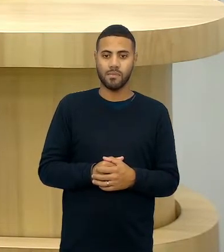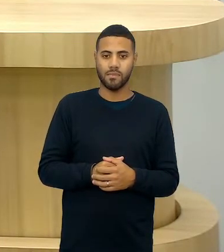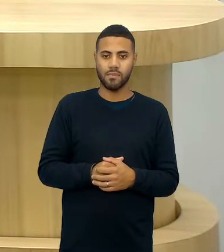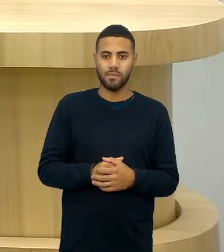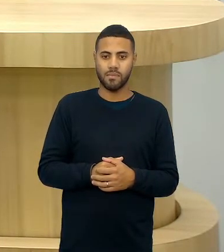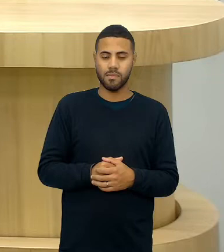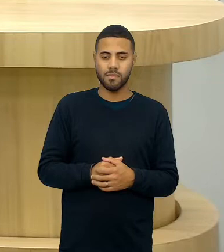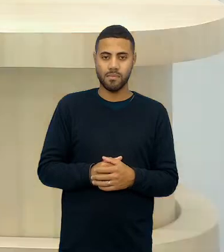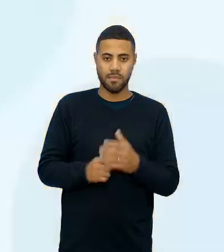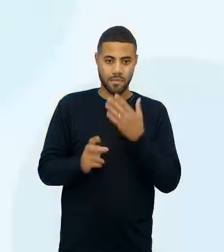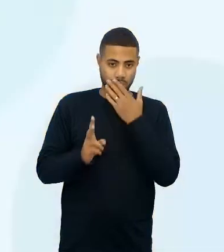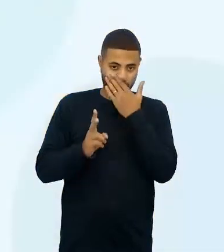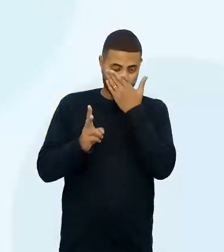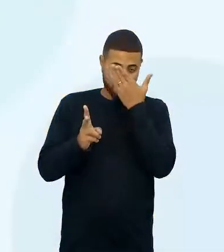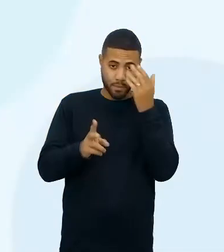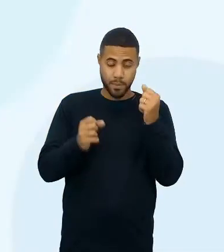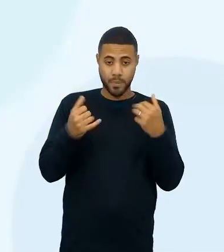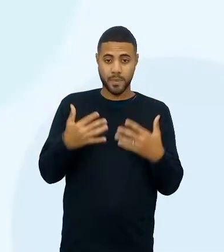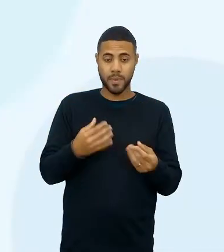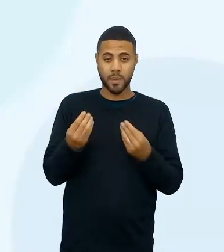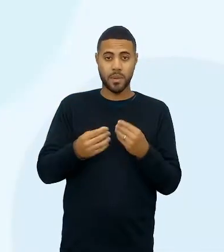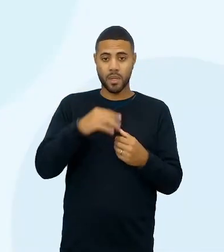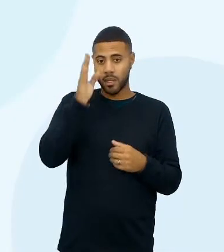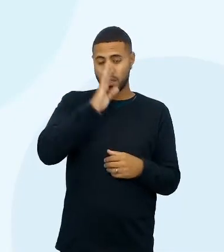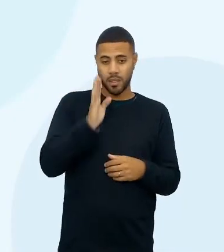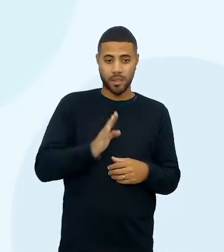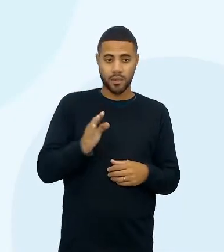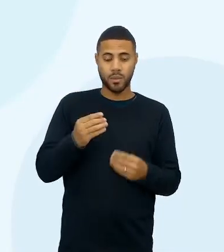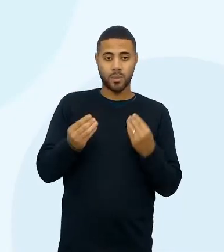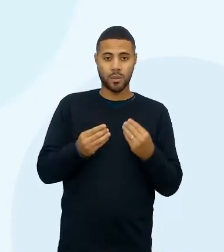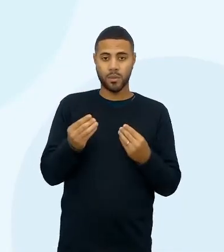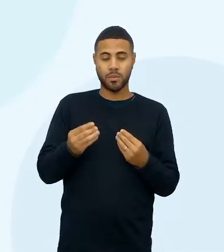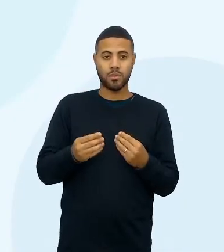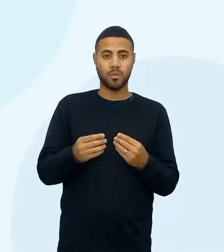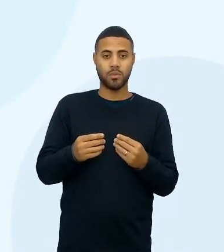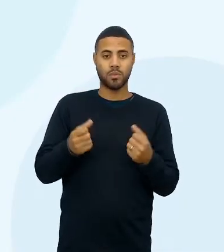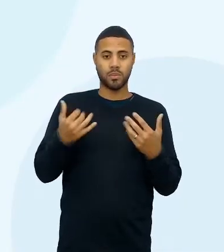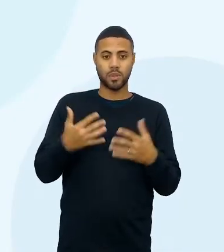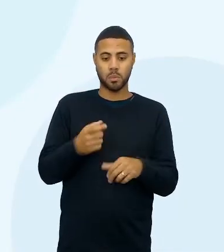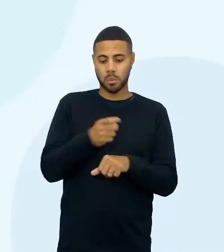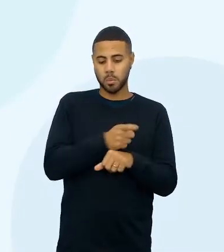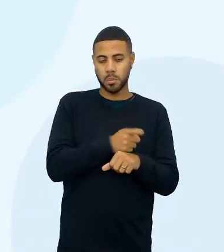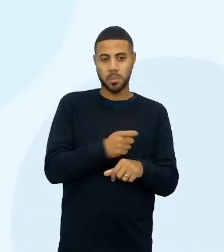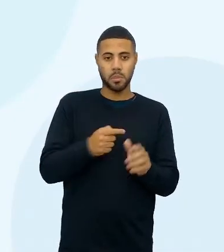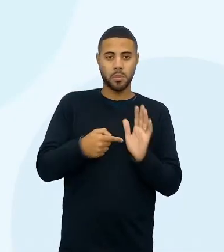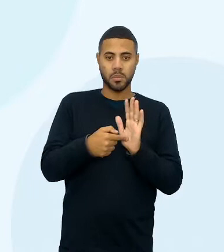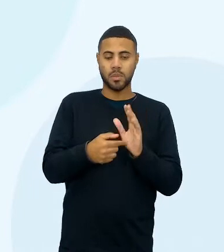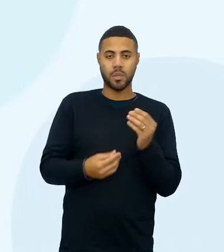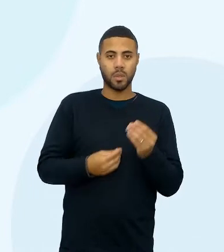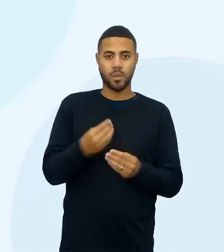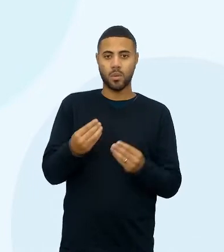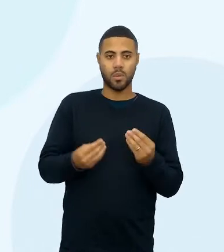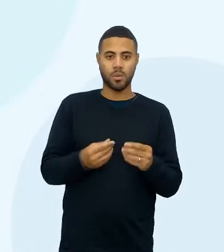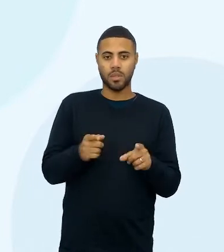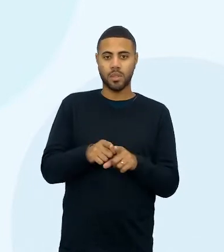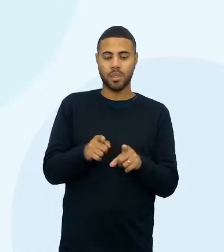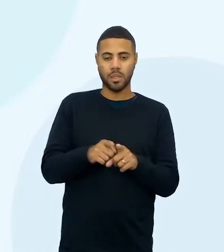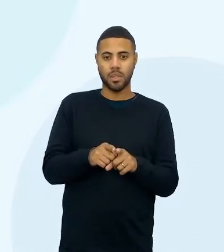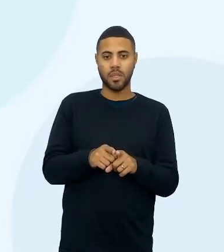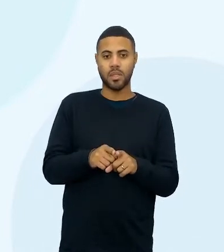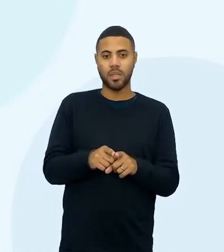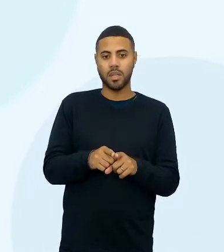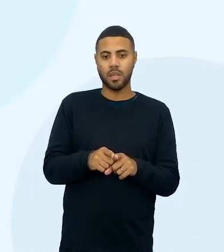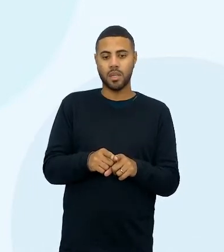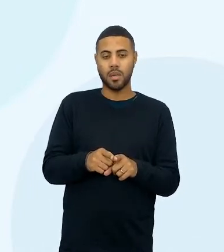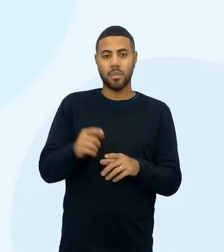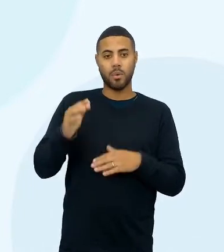Entendendo, vamos continuar aí com a Política Nacional de Resíduos Sólidos, vamos falar aí sobre os padrões sustentáveis